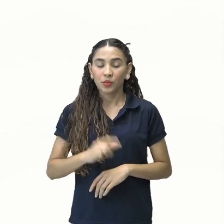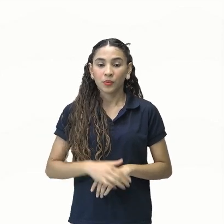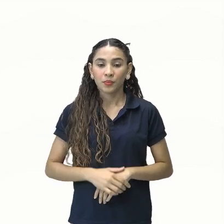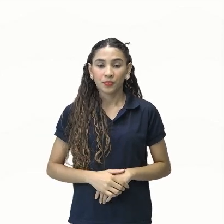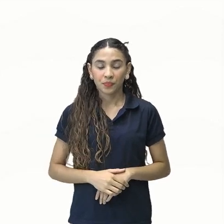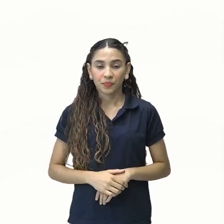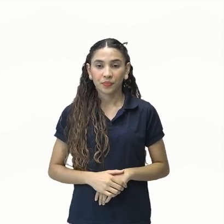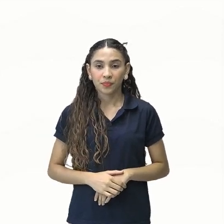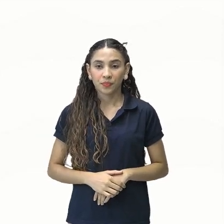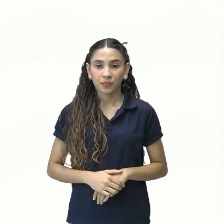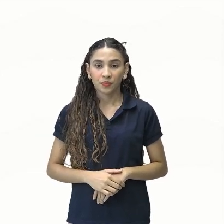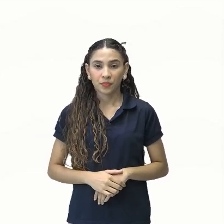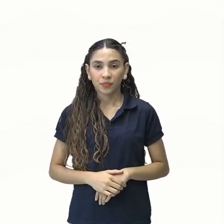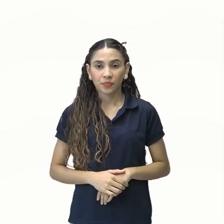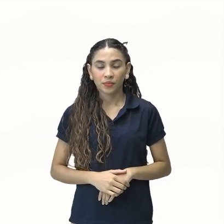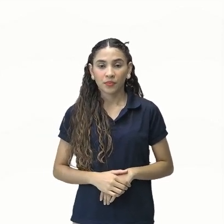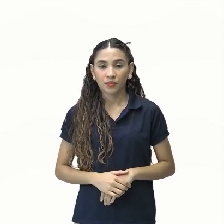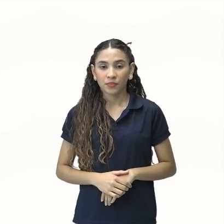4.860.000,